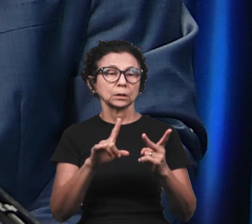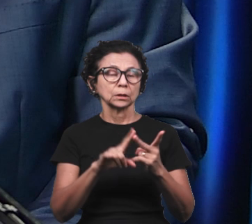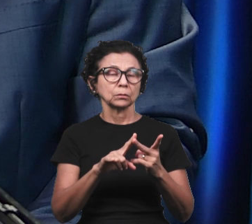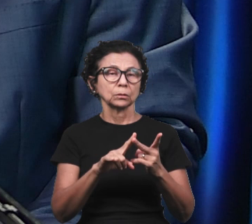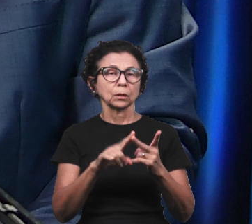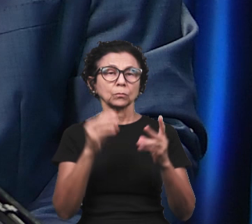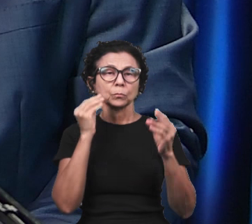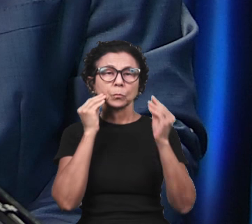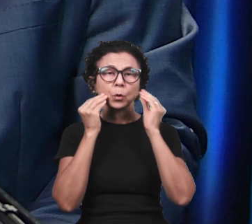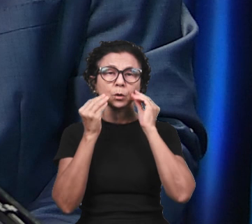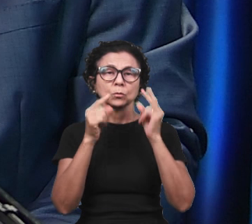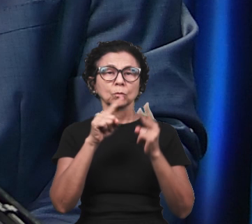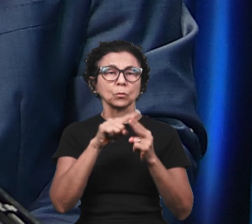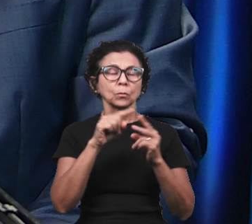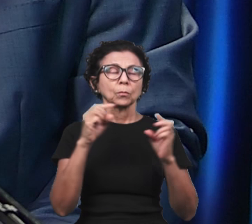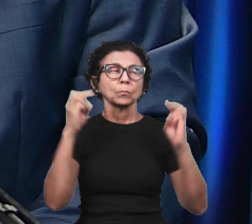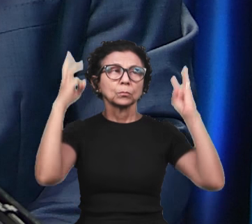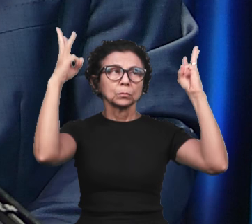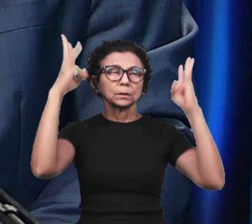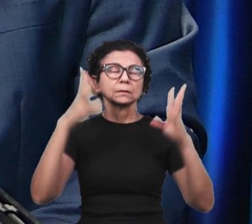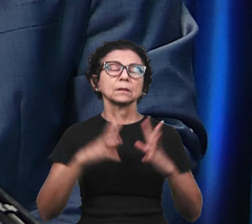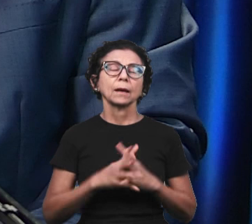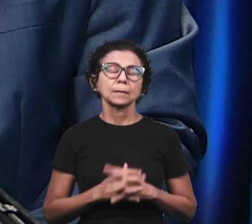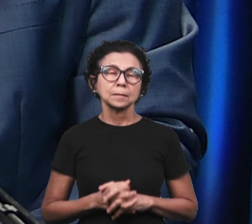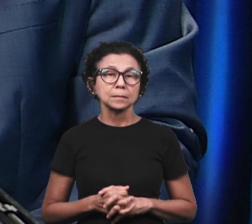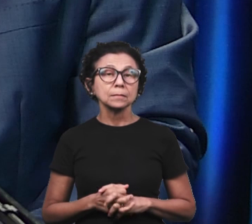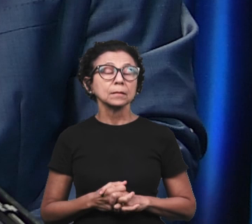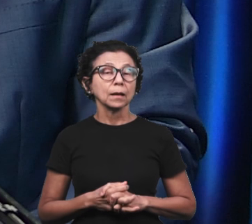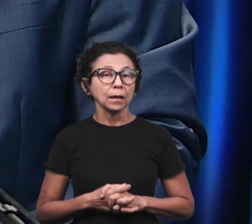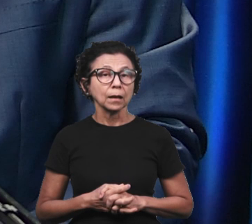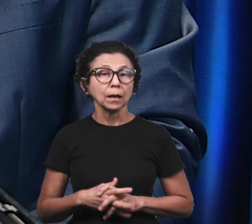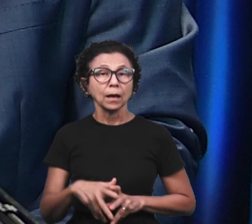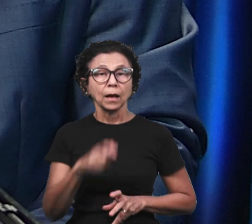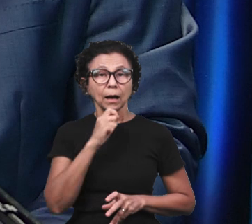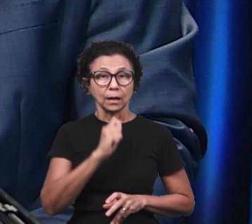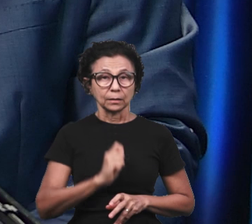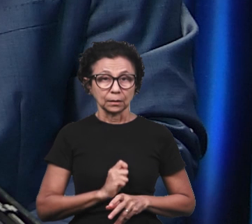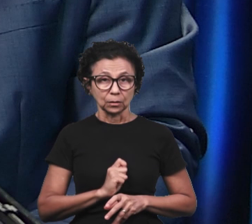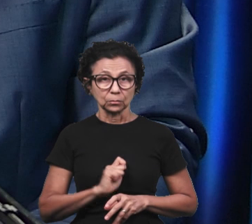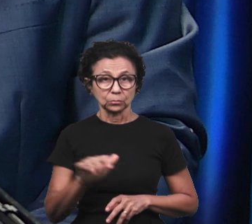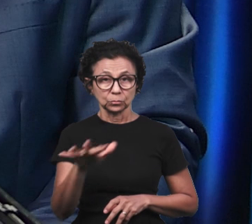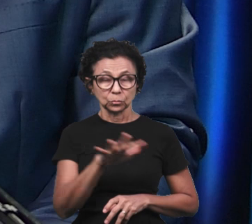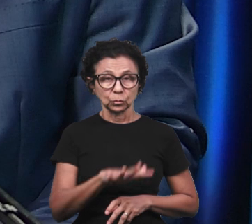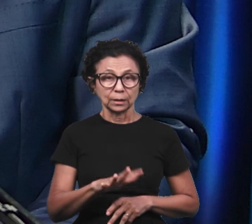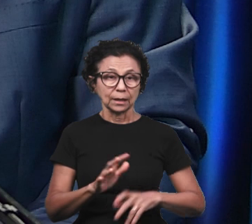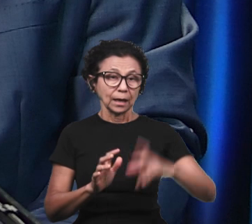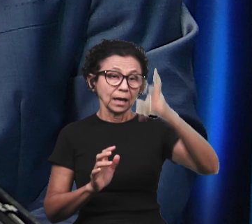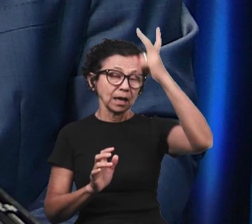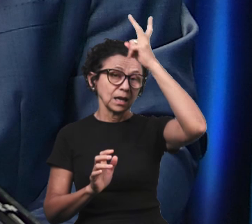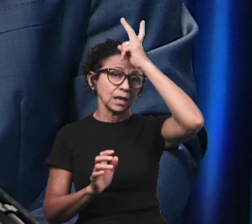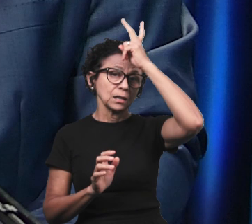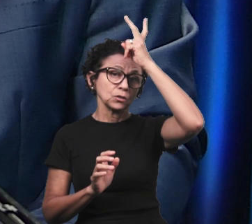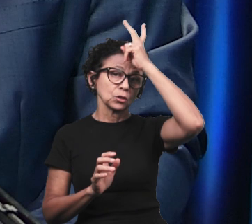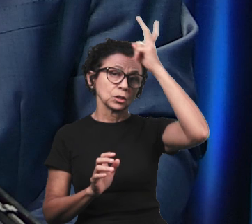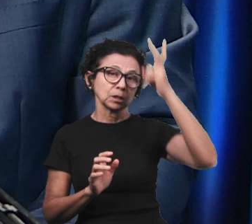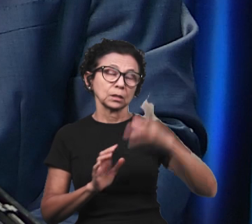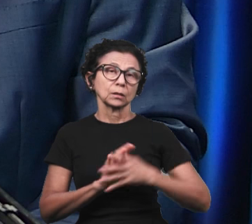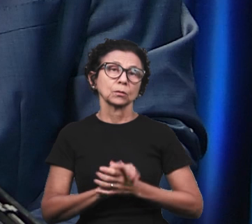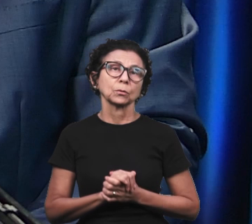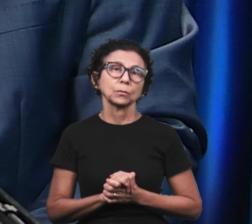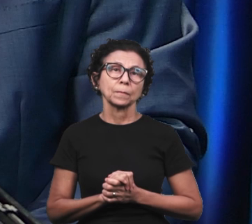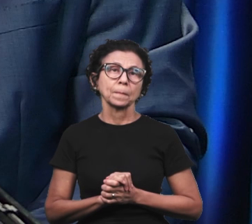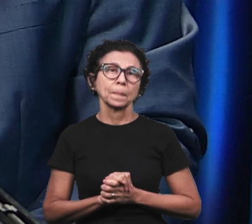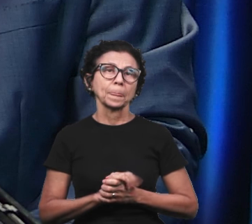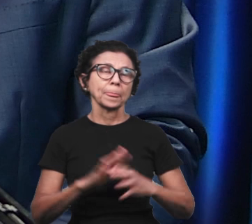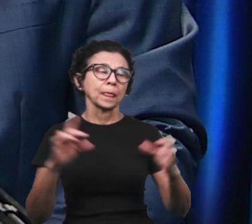do Egito e foi ao monte onde Moisés estava, o encontrou e o beijou. E certamente